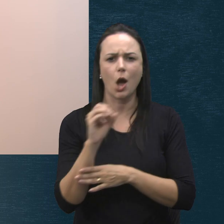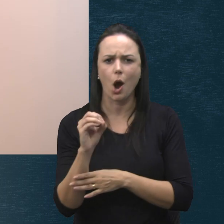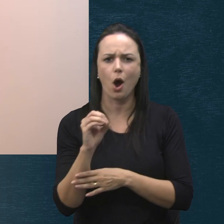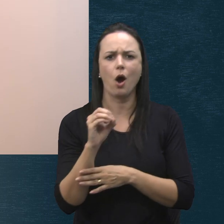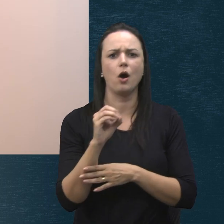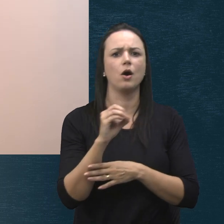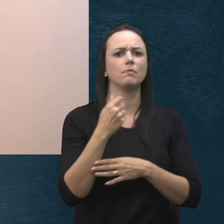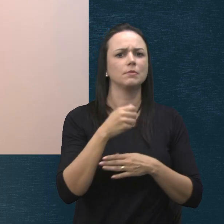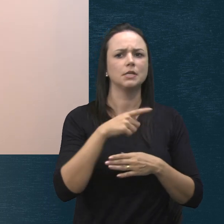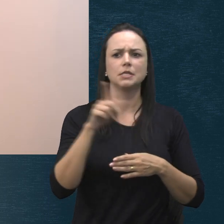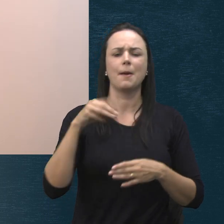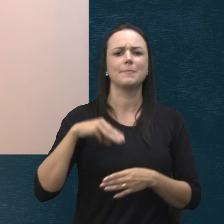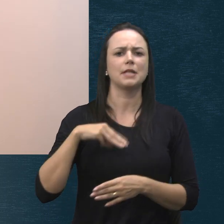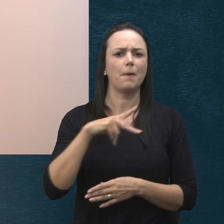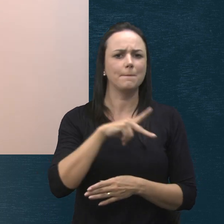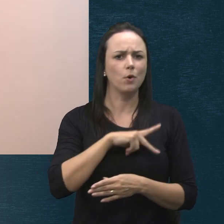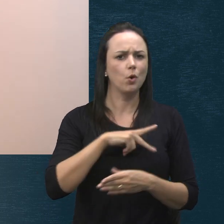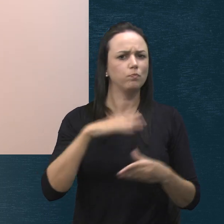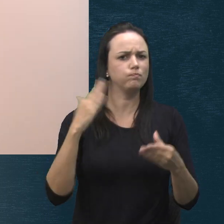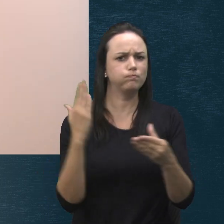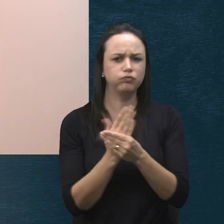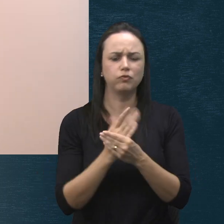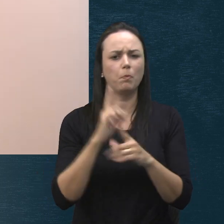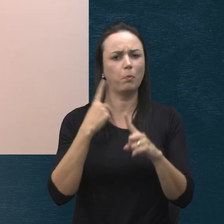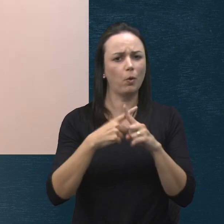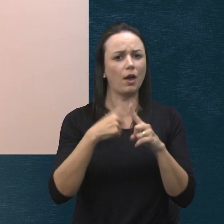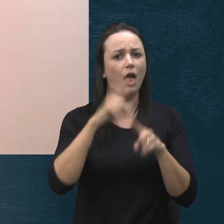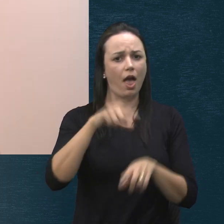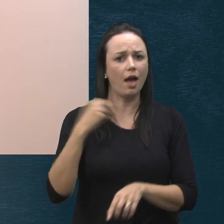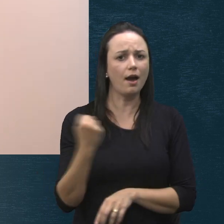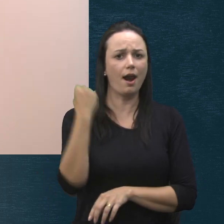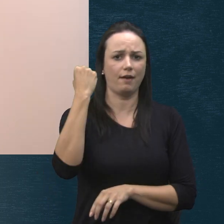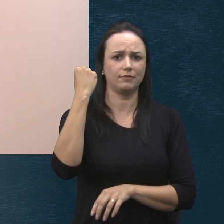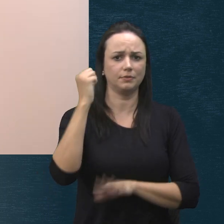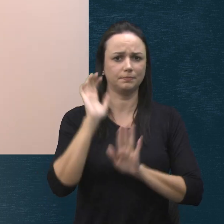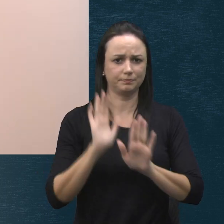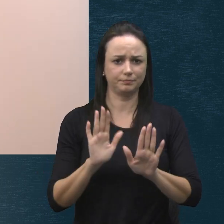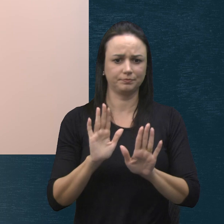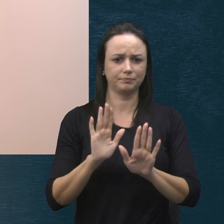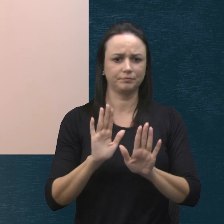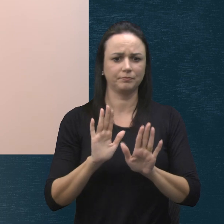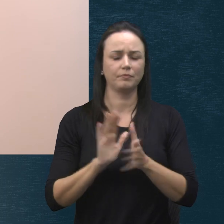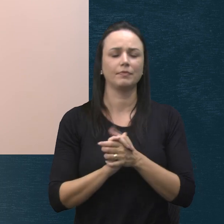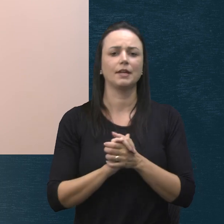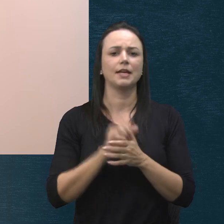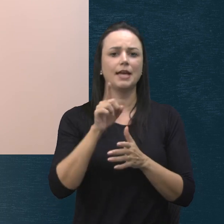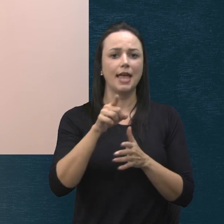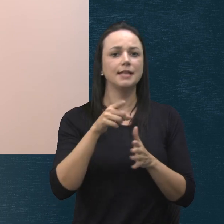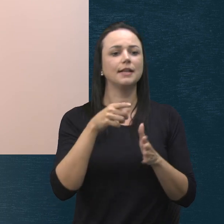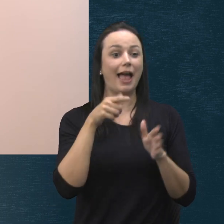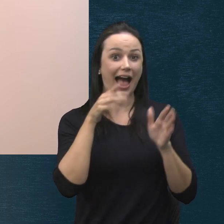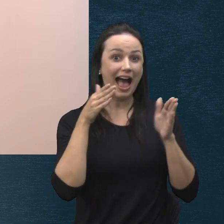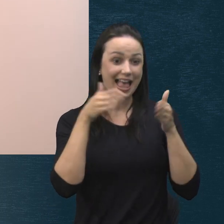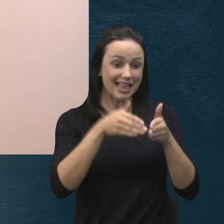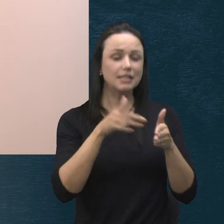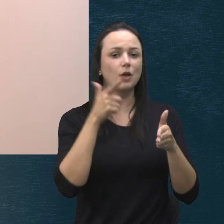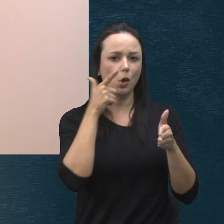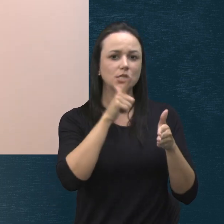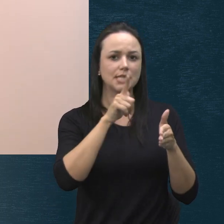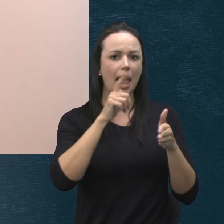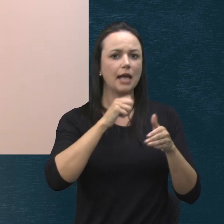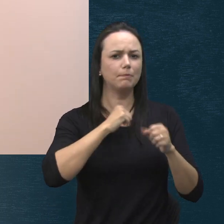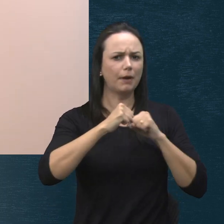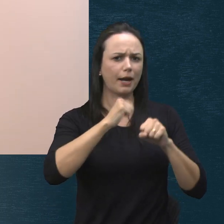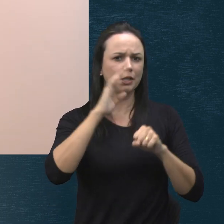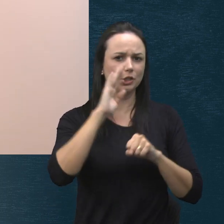levar ao conhecimento do Ministério Público, isso é crime, é coisa muito grave. Nesse aspecto, isso você consegue combater de uma maneira muito direta. Mas